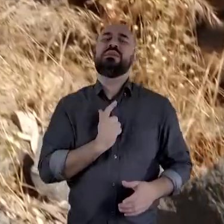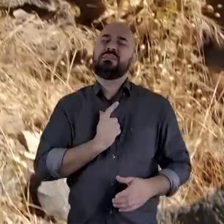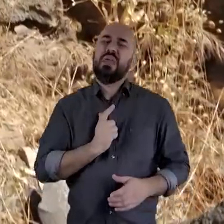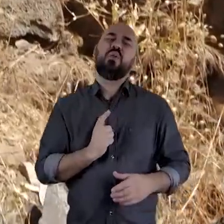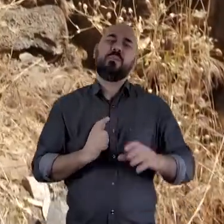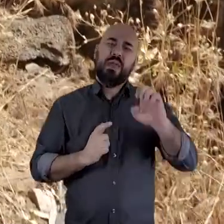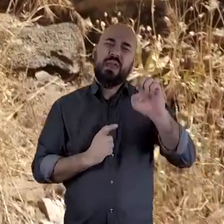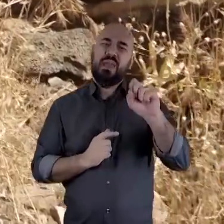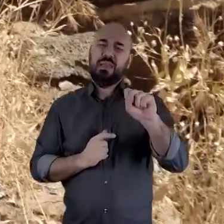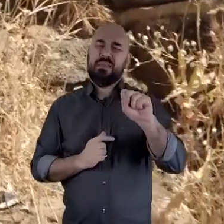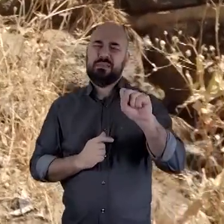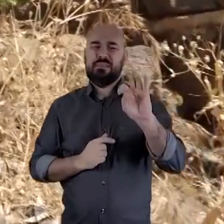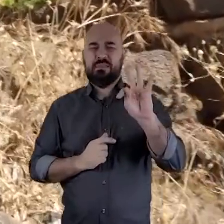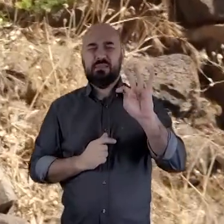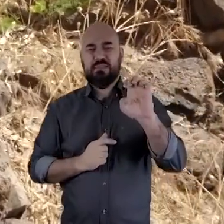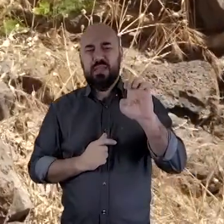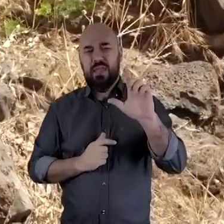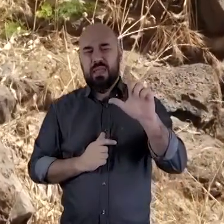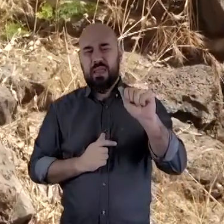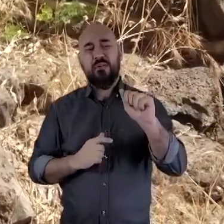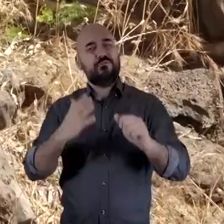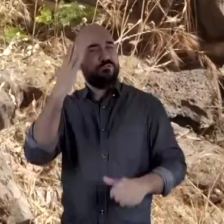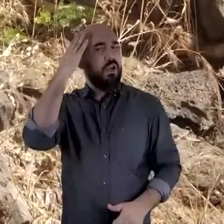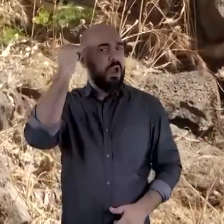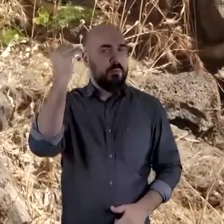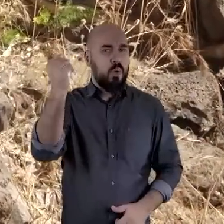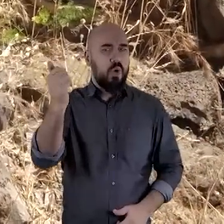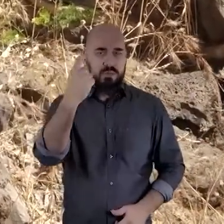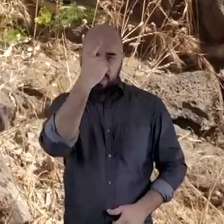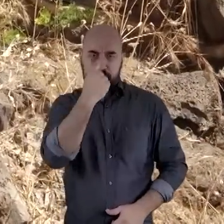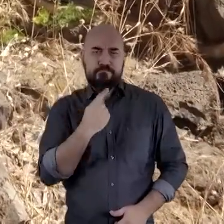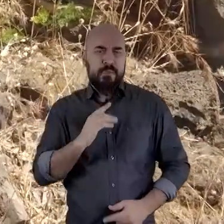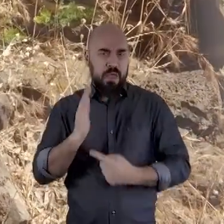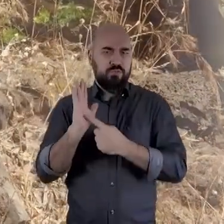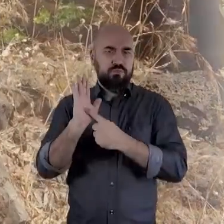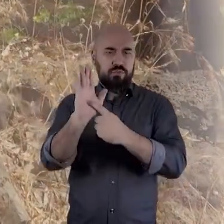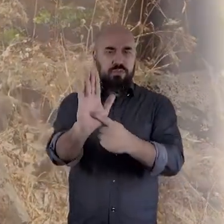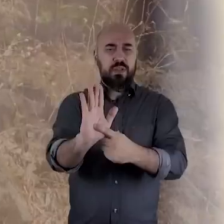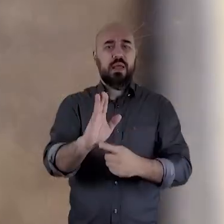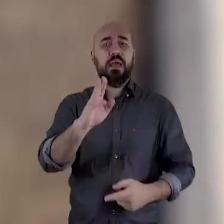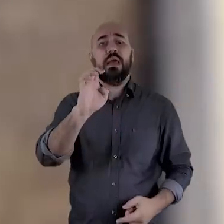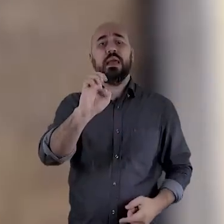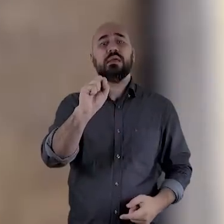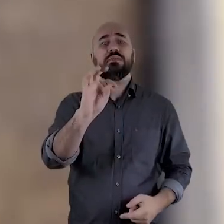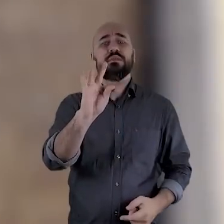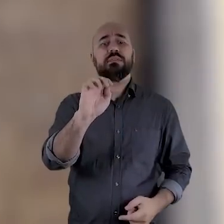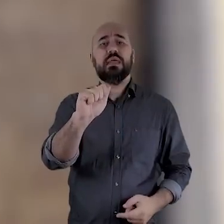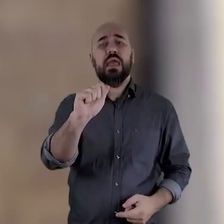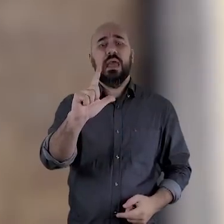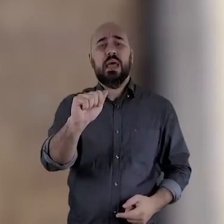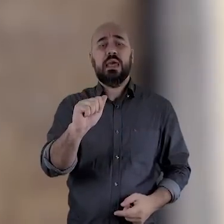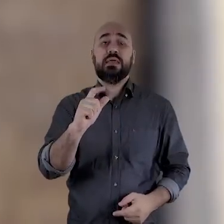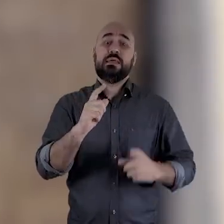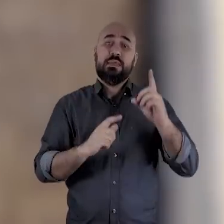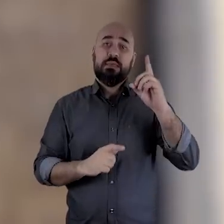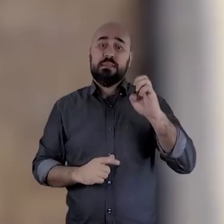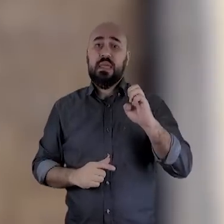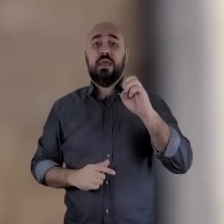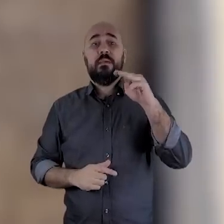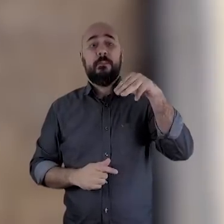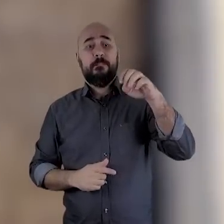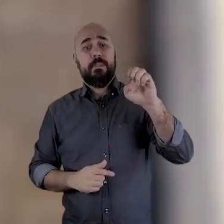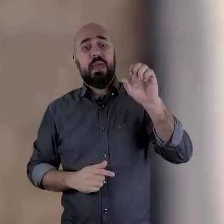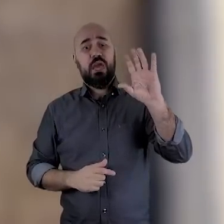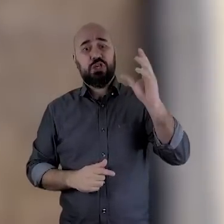muito famosa, eu vou colocar uma imagem para você em casa poder conhecer, eu estou falando da estela de Mecha, que hoje está no Museu do Louvre,